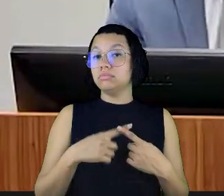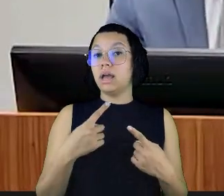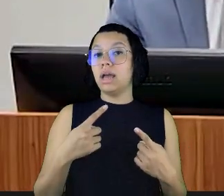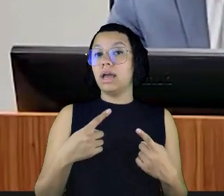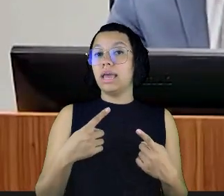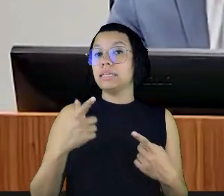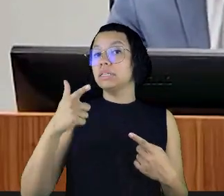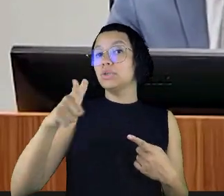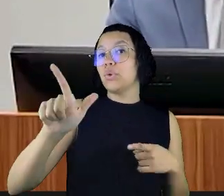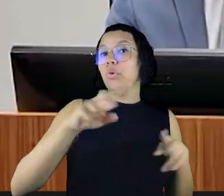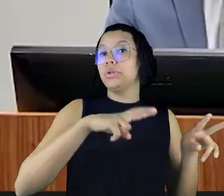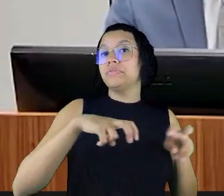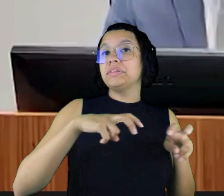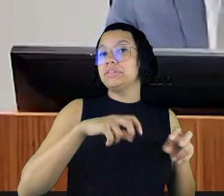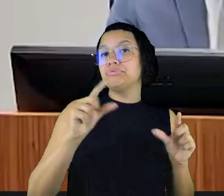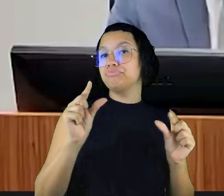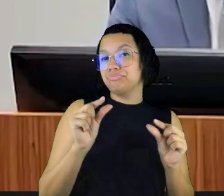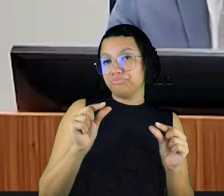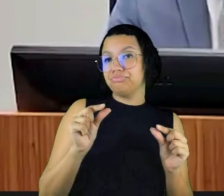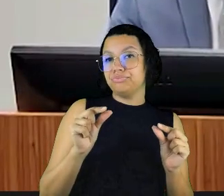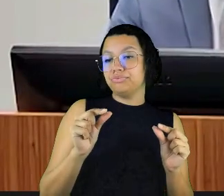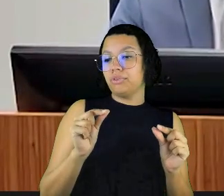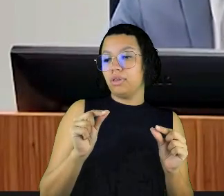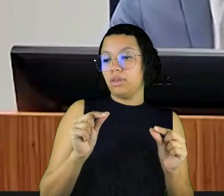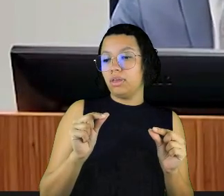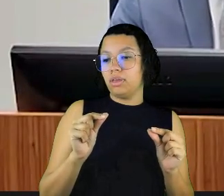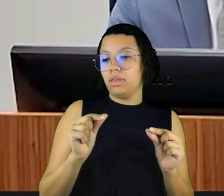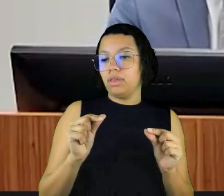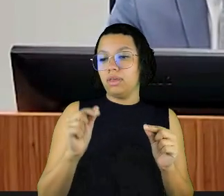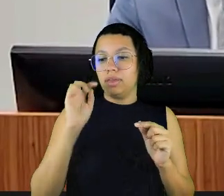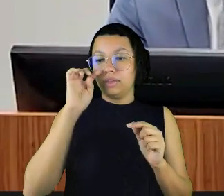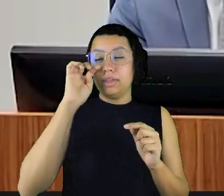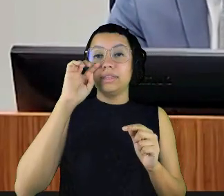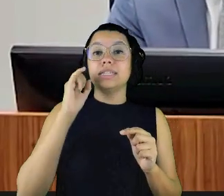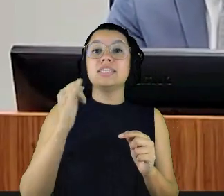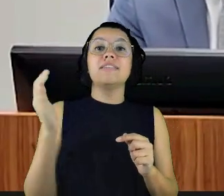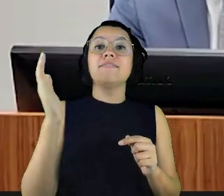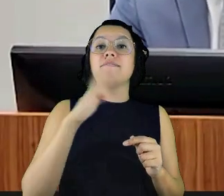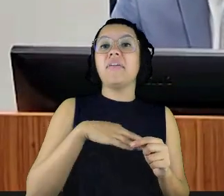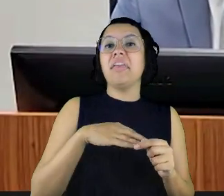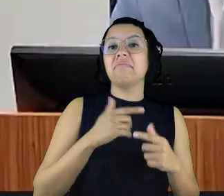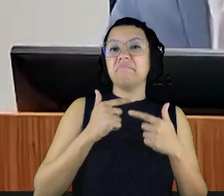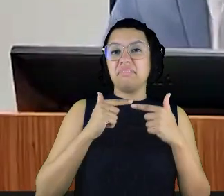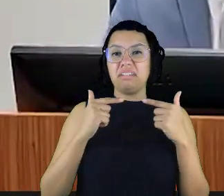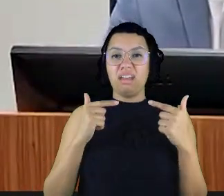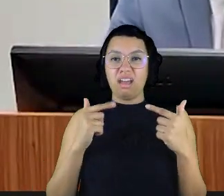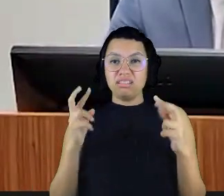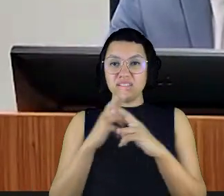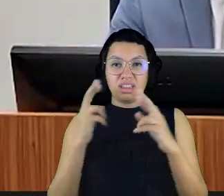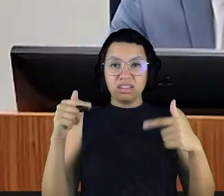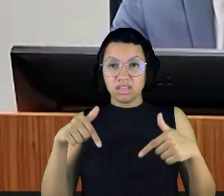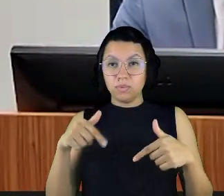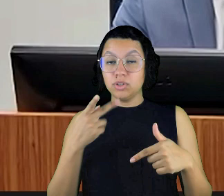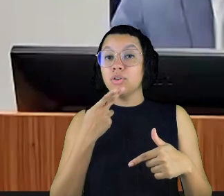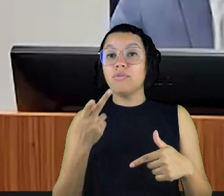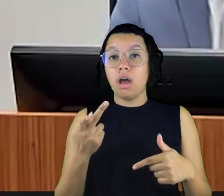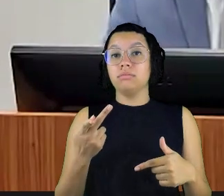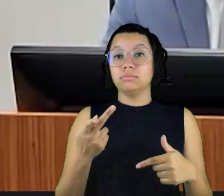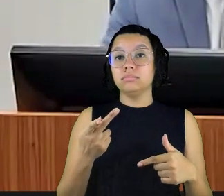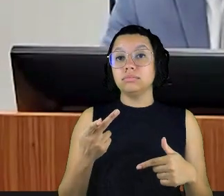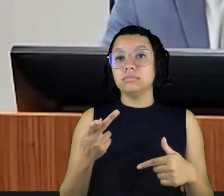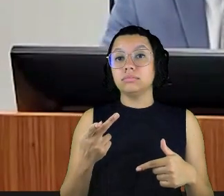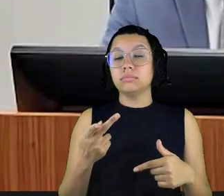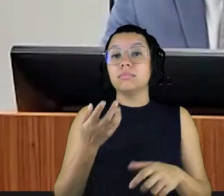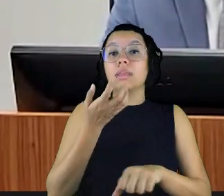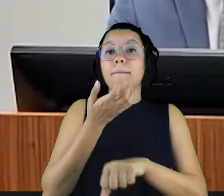anões. se vem com graça em relação a isso, eu digo, a matéria ela está preclusa, porque